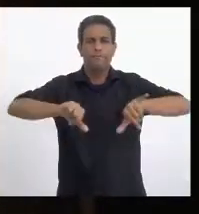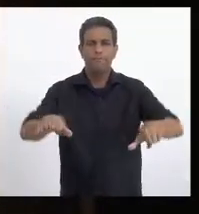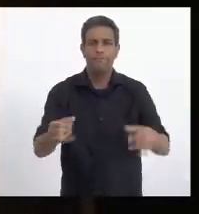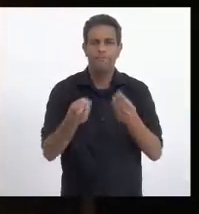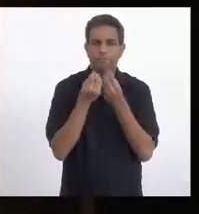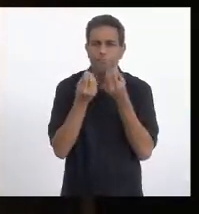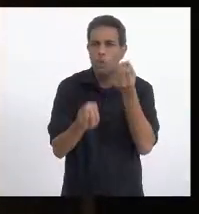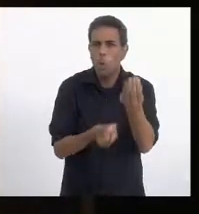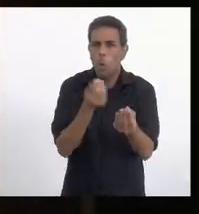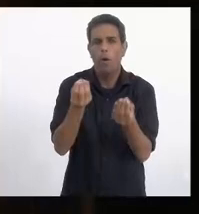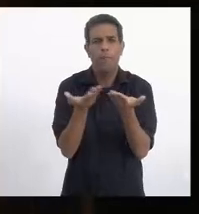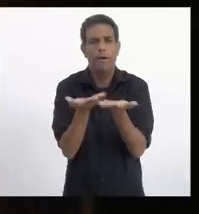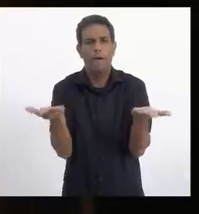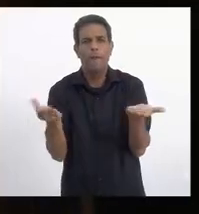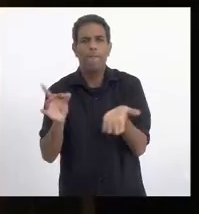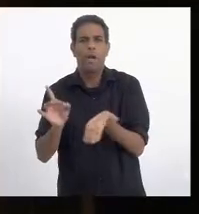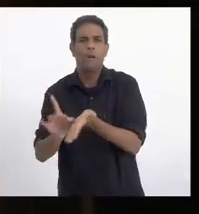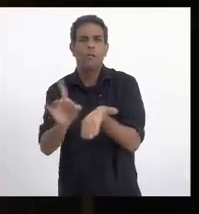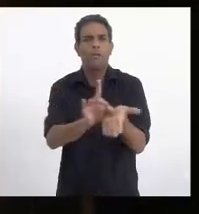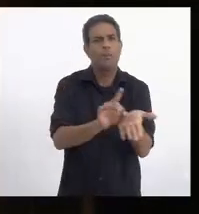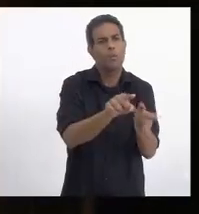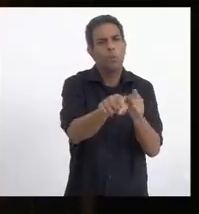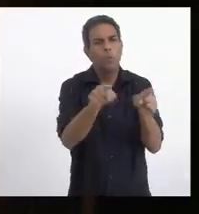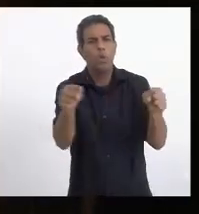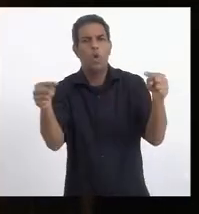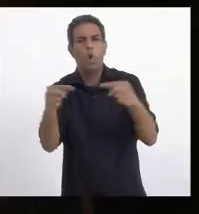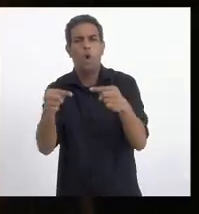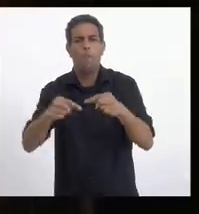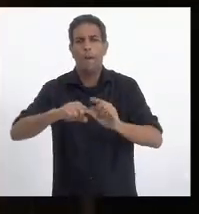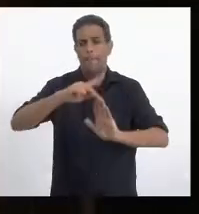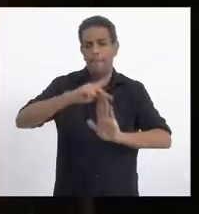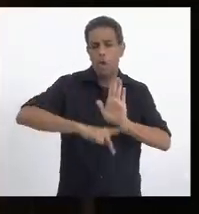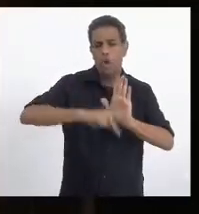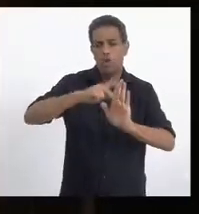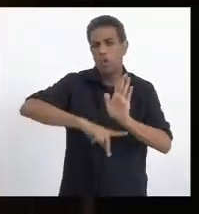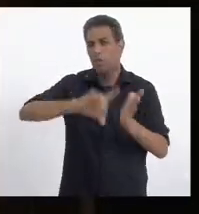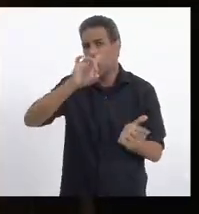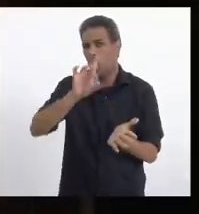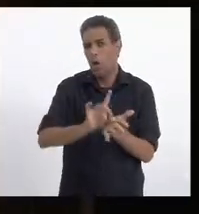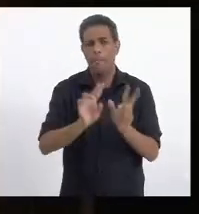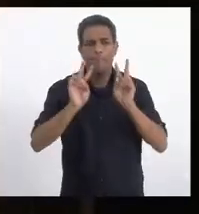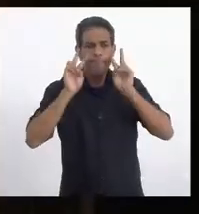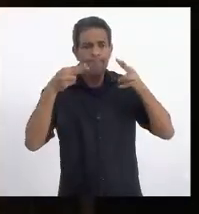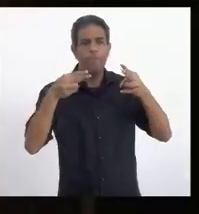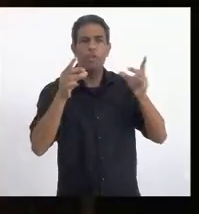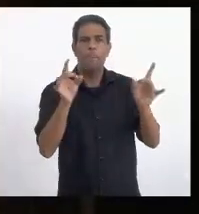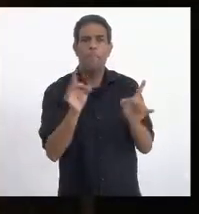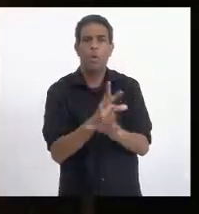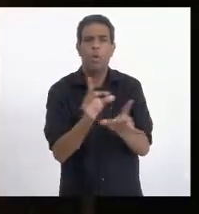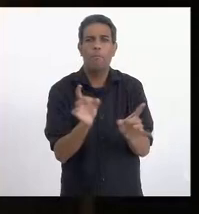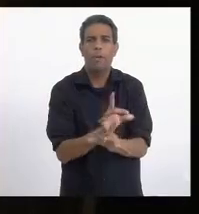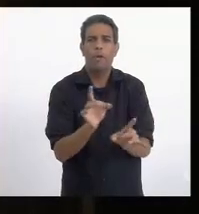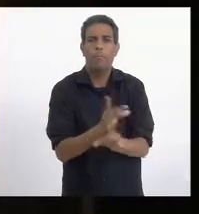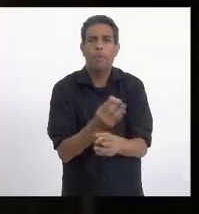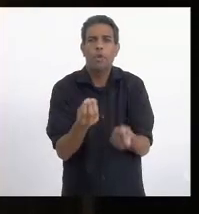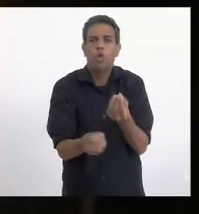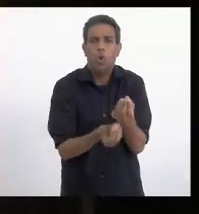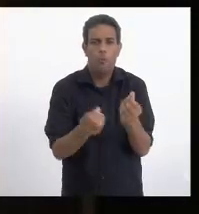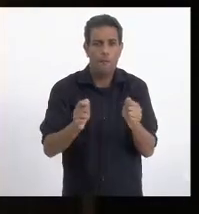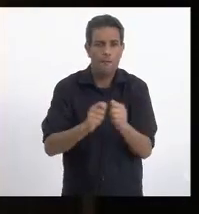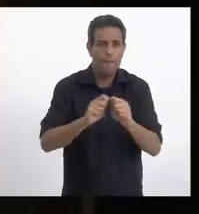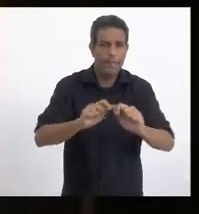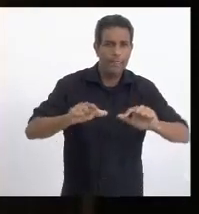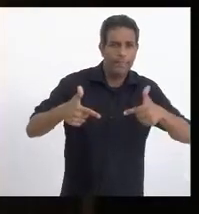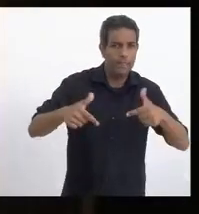representante de classe dessa forma Aí sim esse projeto chegaria na sua casa Presidente enxuto porque isso não não